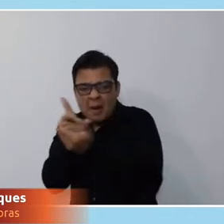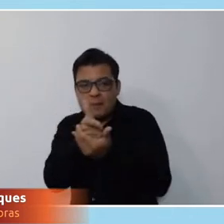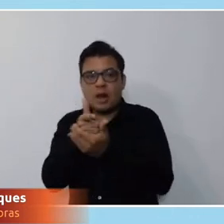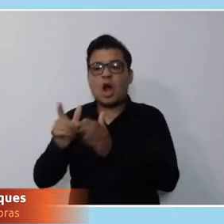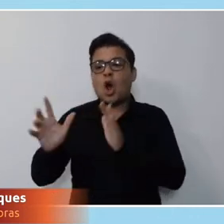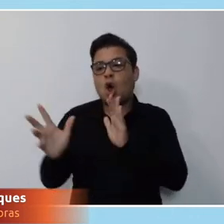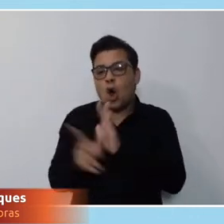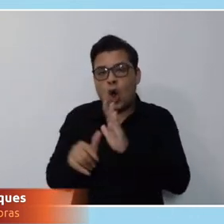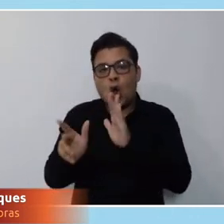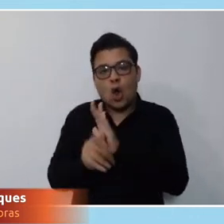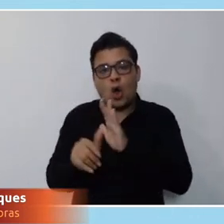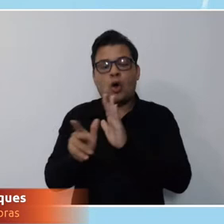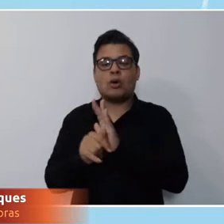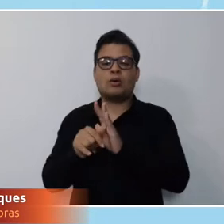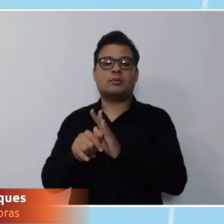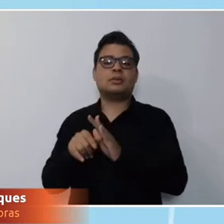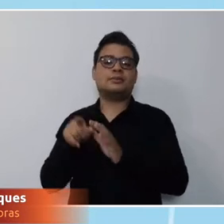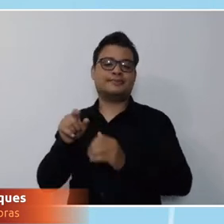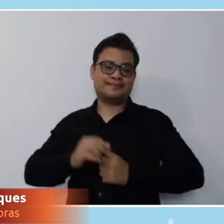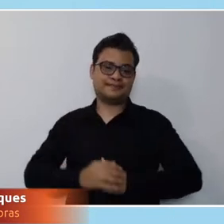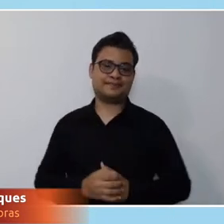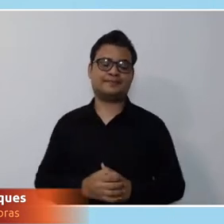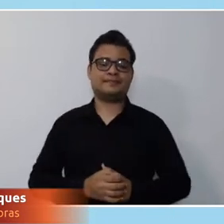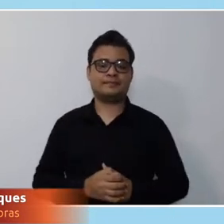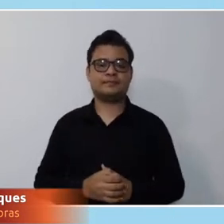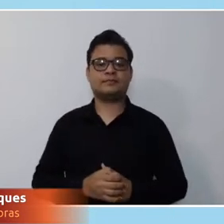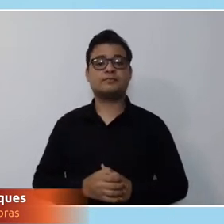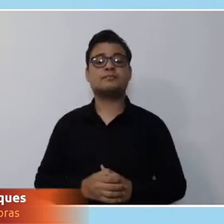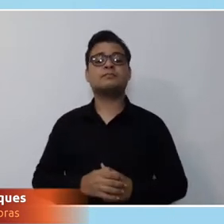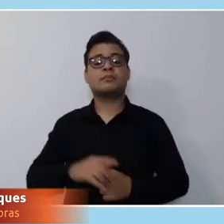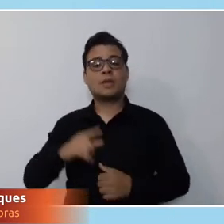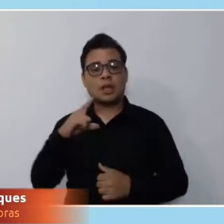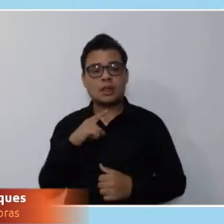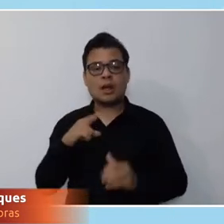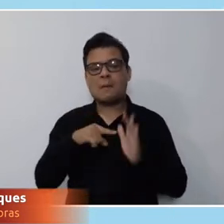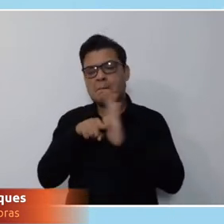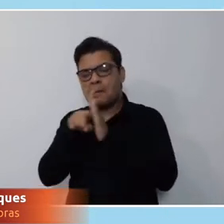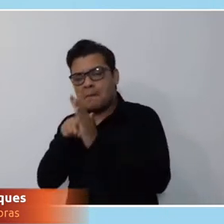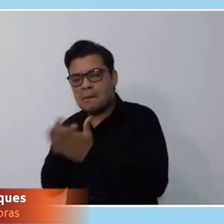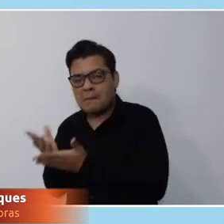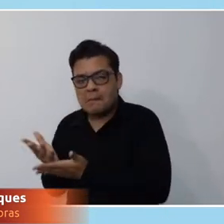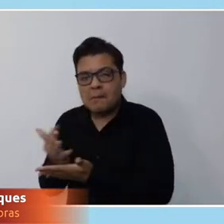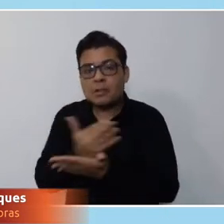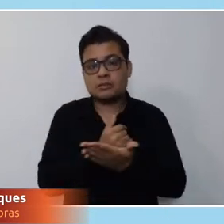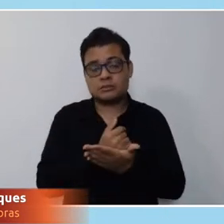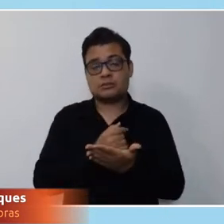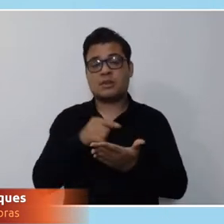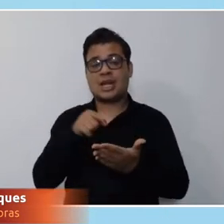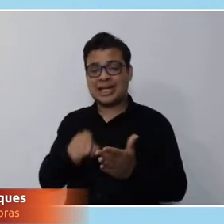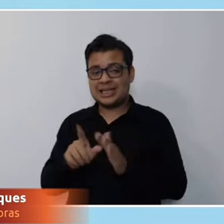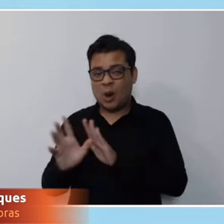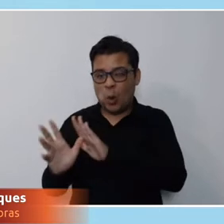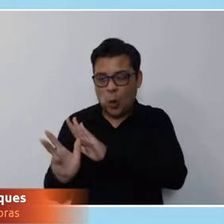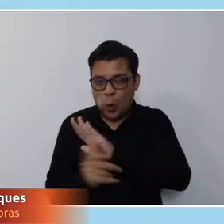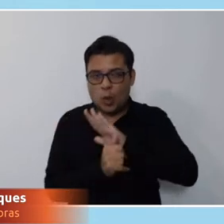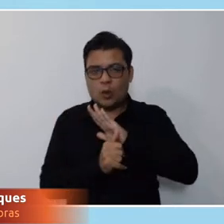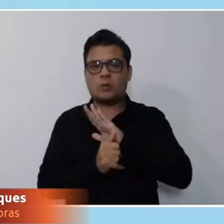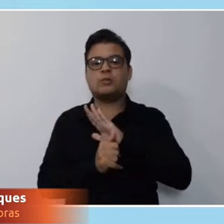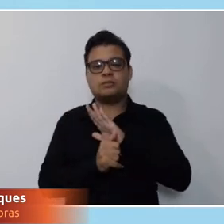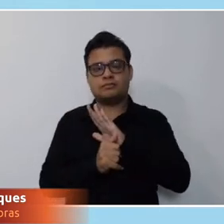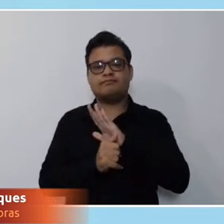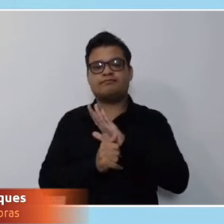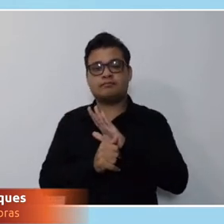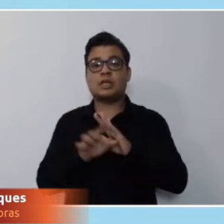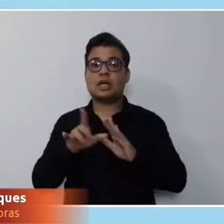dia, apenas no estado de São Paulo. Segundo o levantamento, desvio fatal, vazamento de armas do mercado